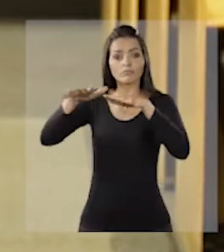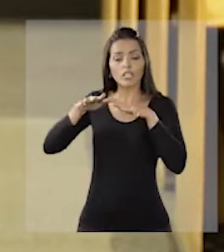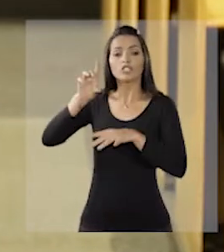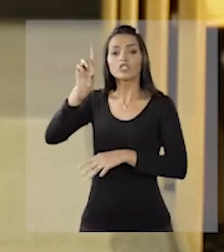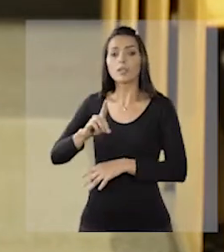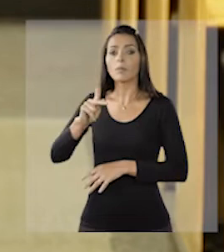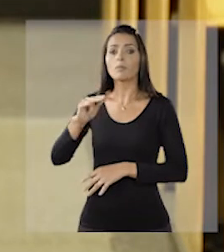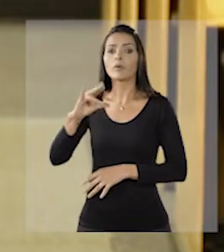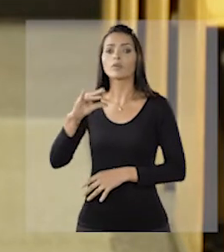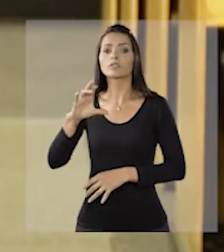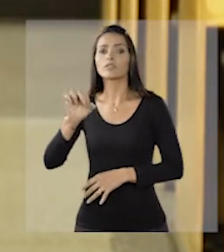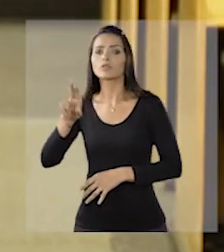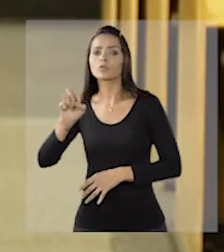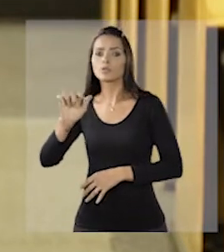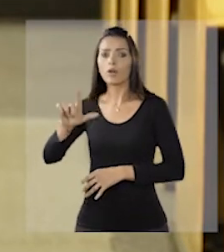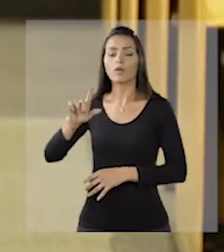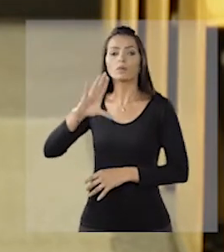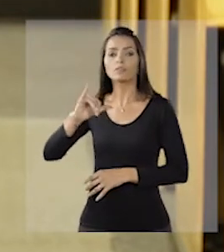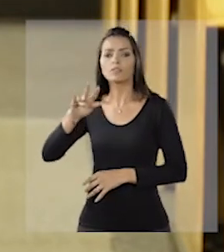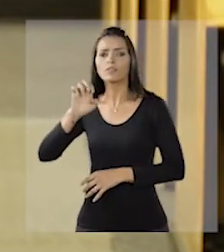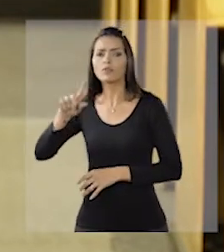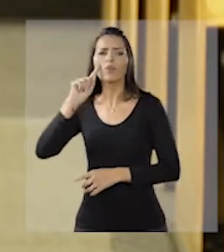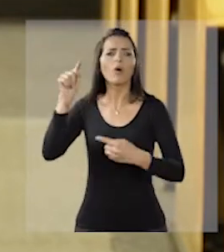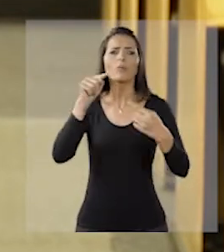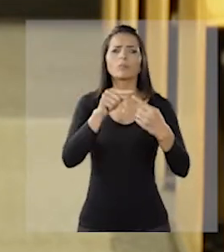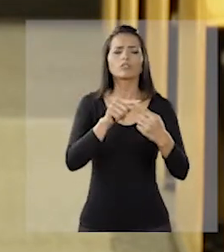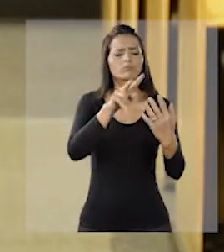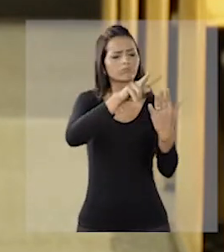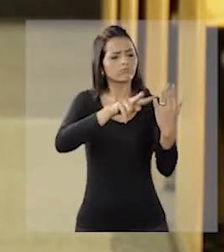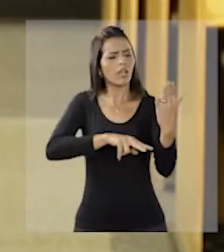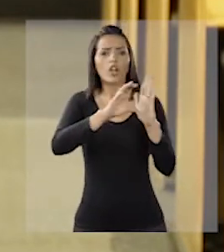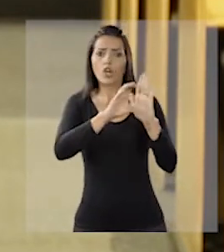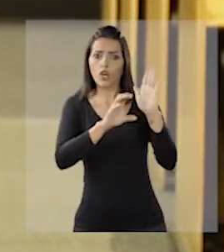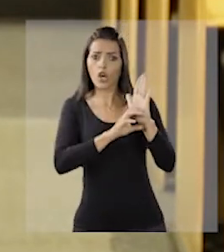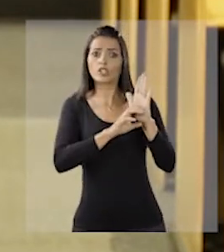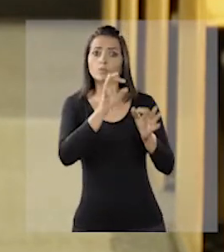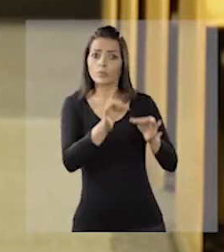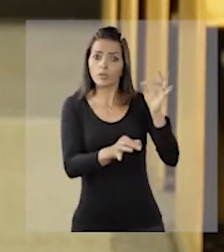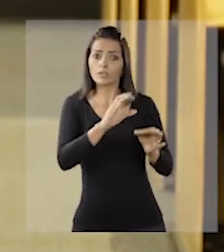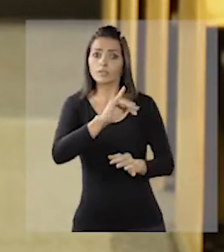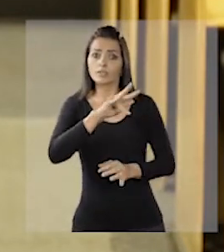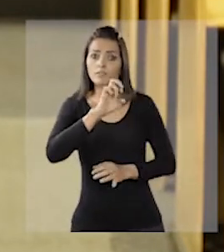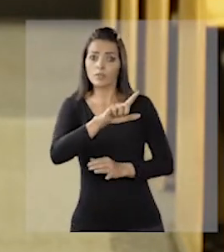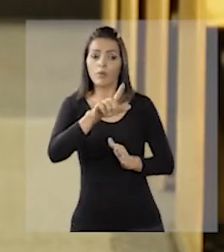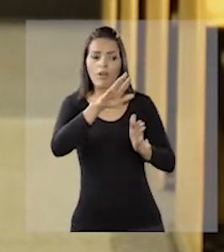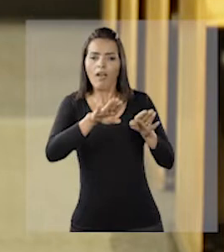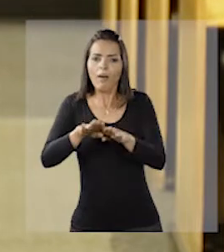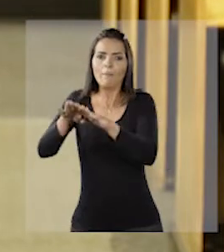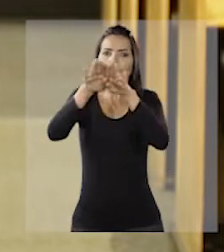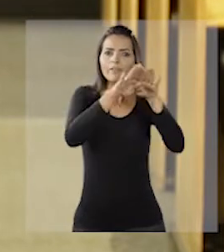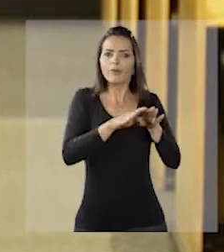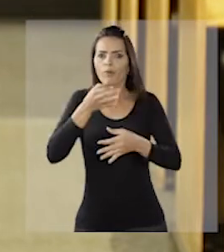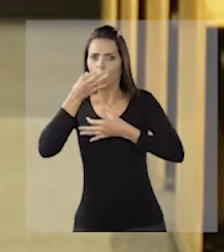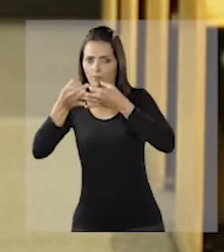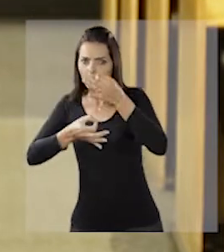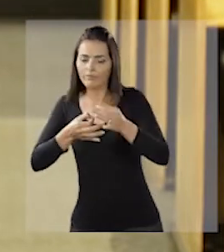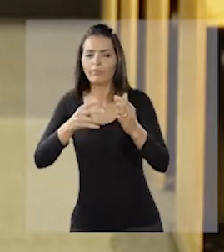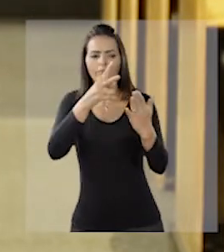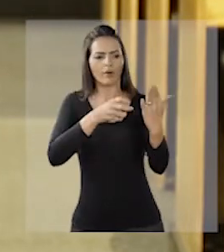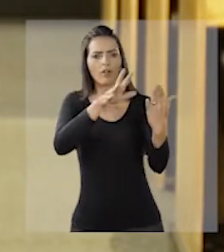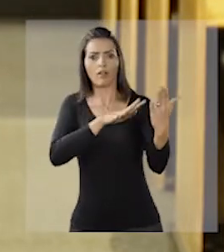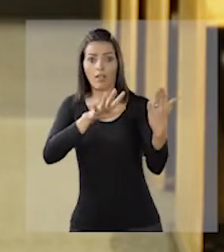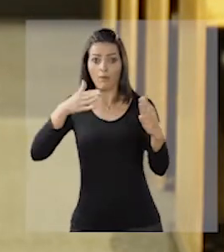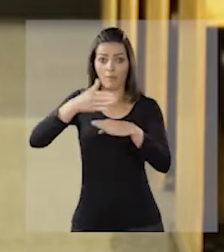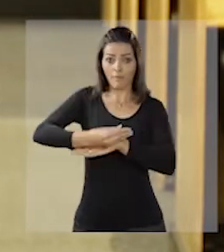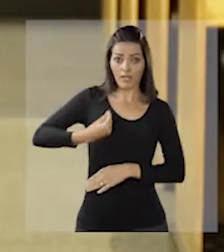Direito Processual Civil, com o objetivo de padronizar as interpretações sobre o novo Código de Processo Civil. Quem quiser participar tem